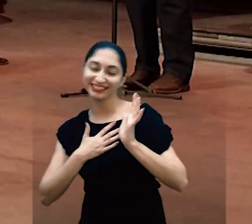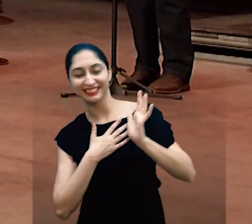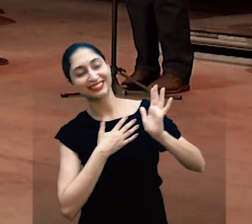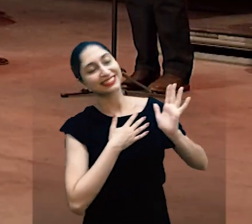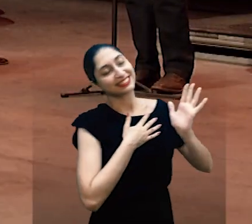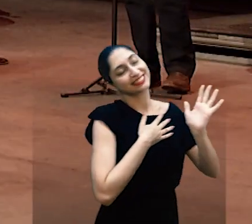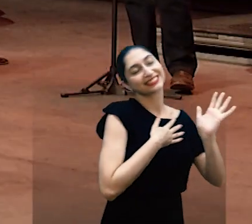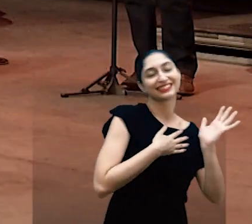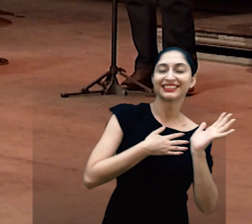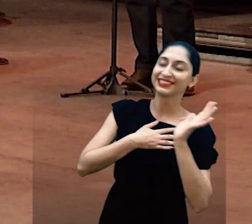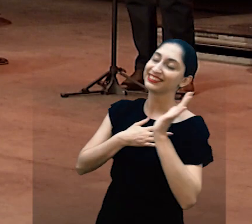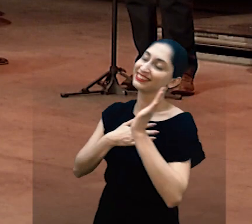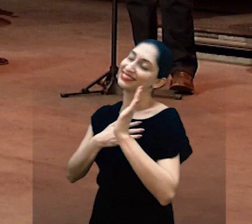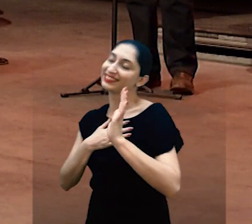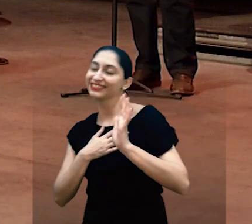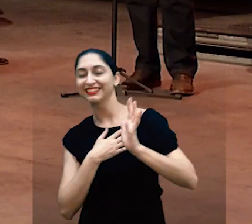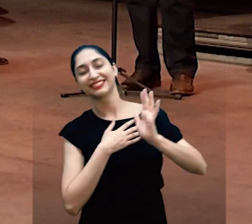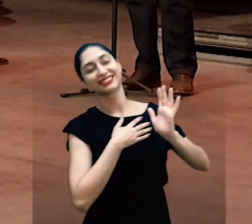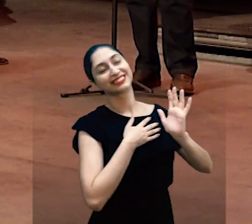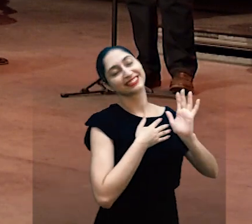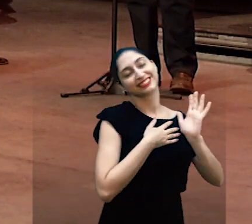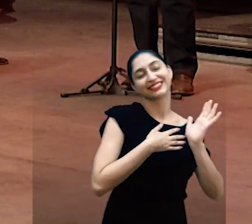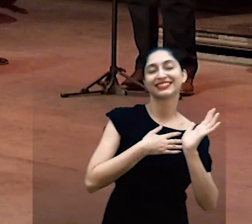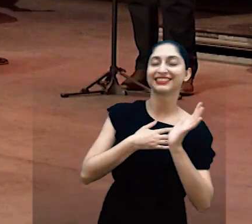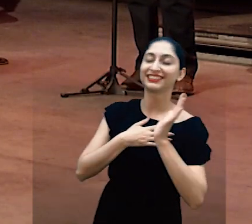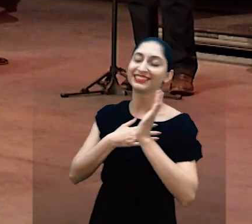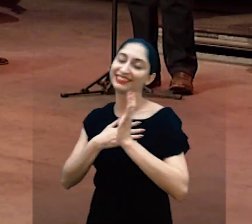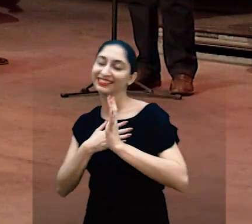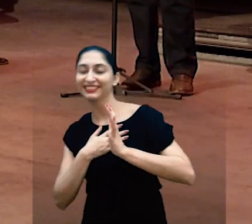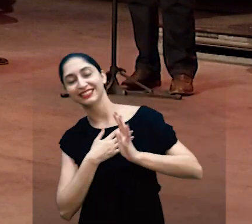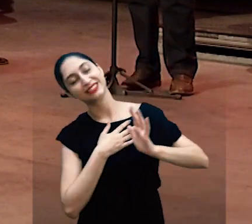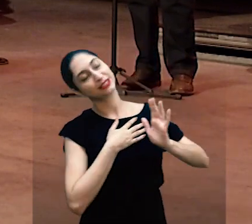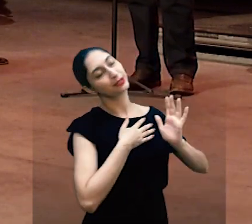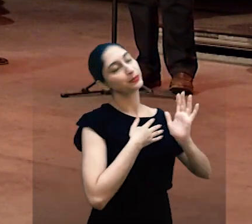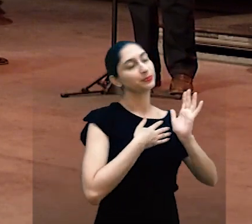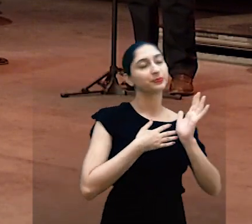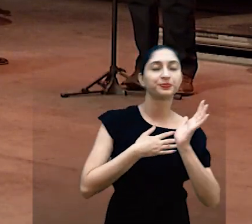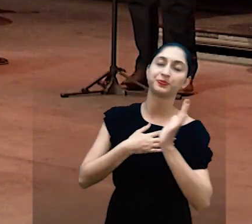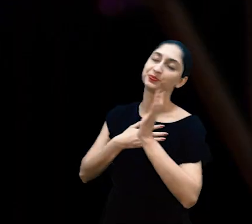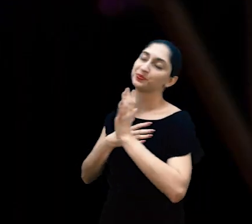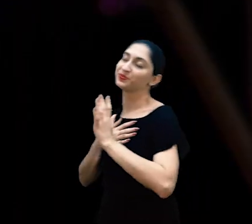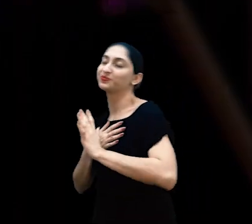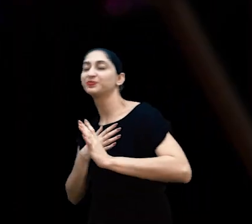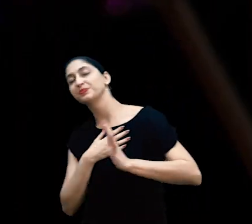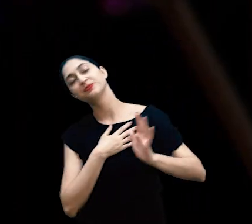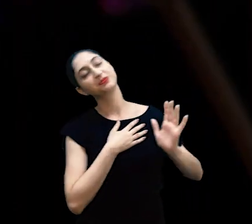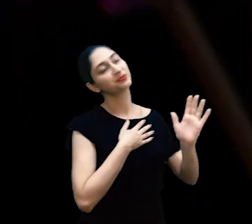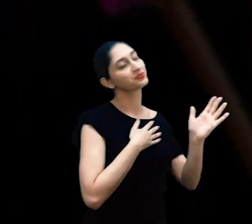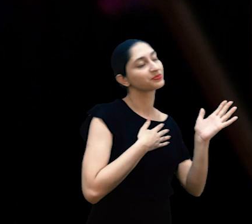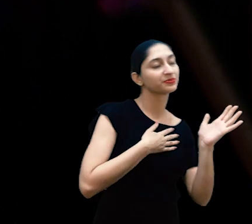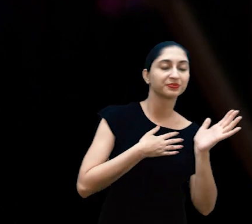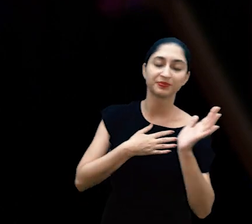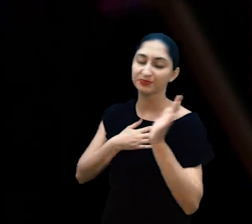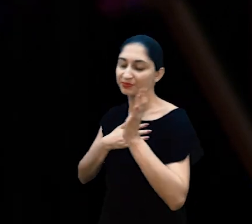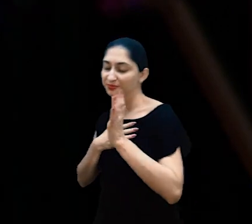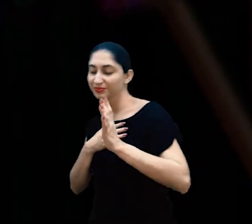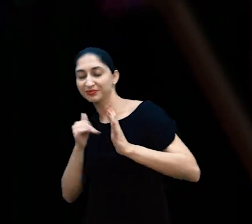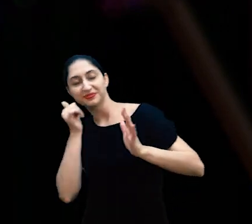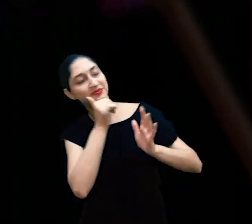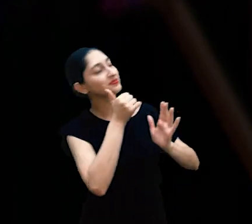bailar, bailar com a minha bailarina, bailar com a